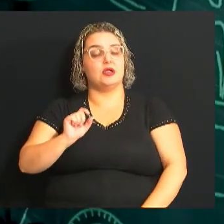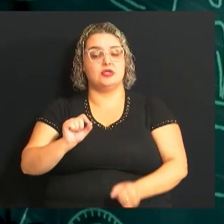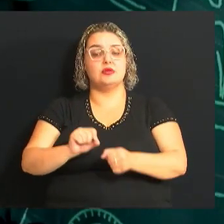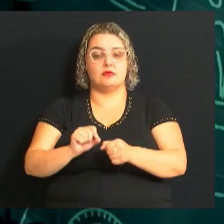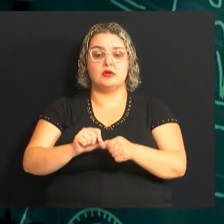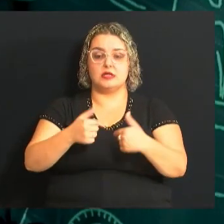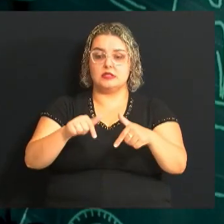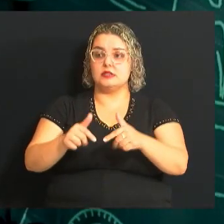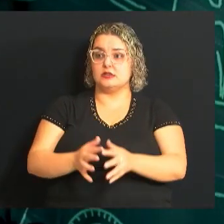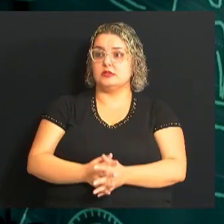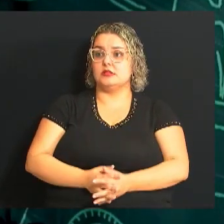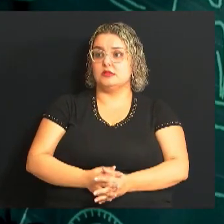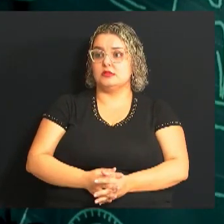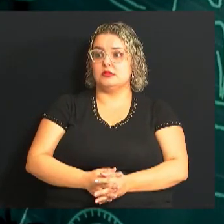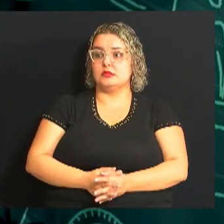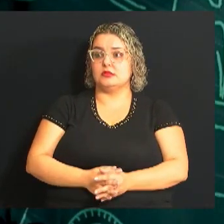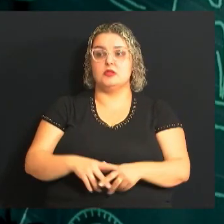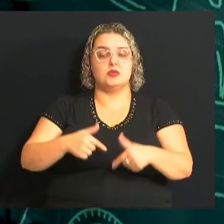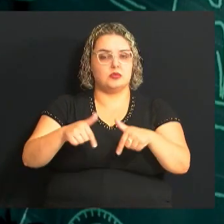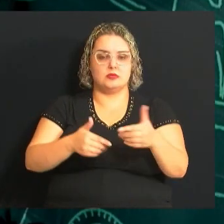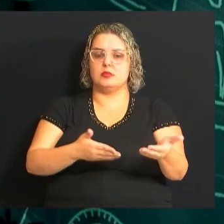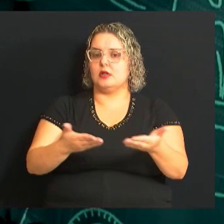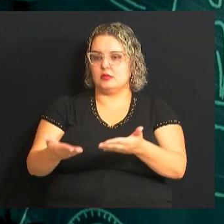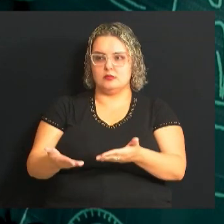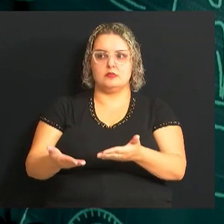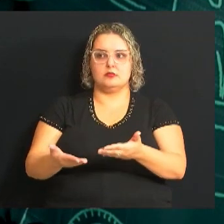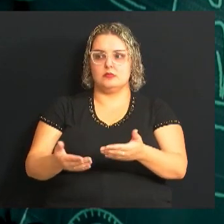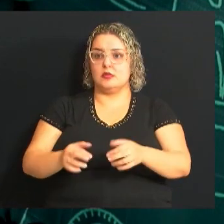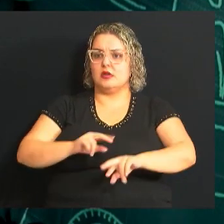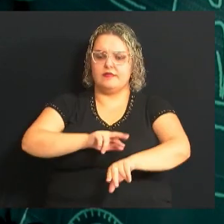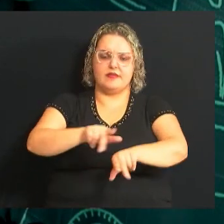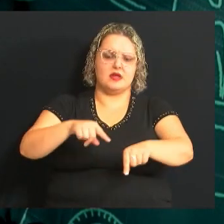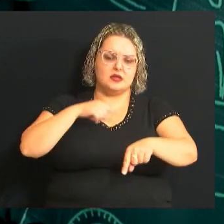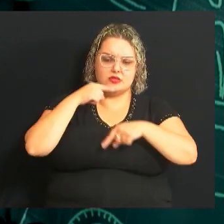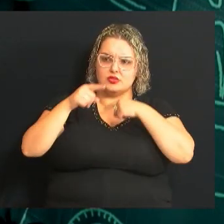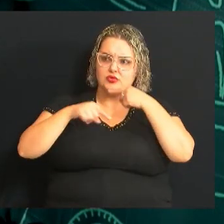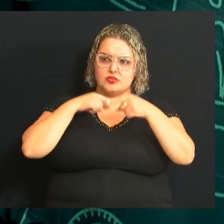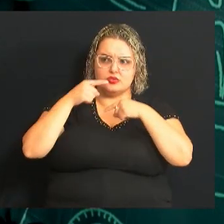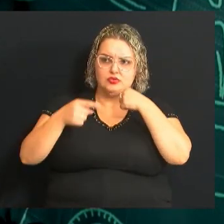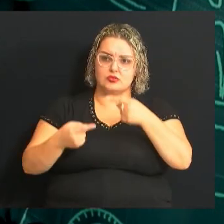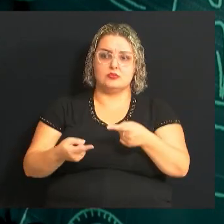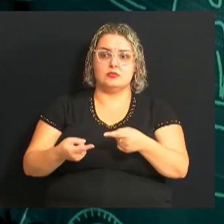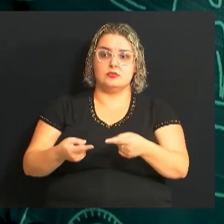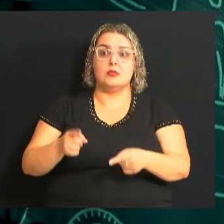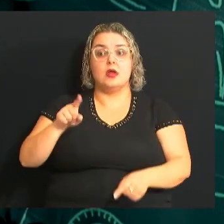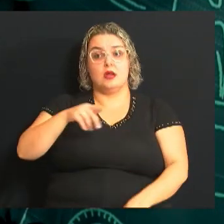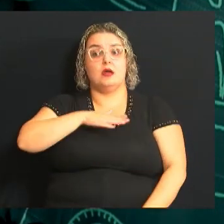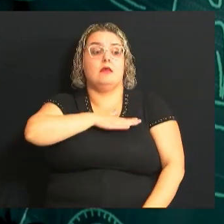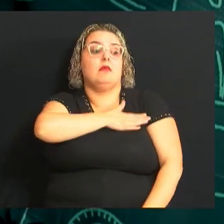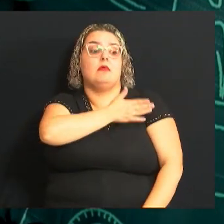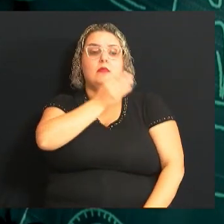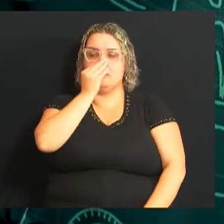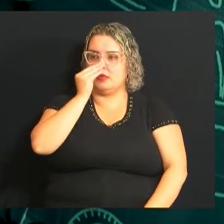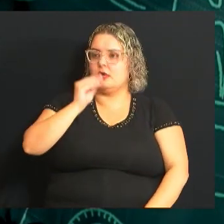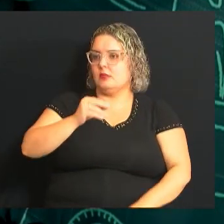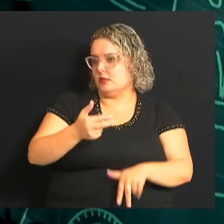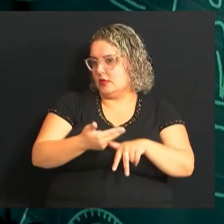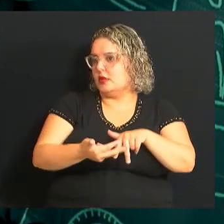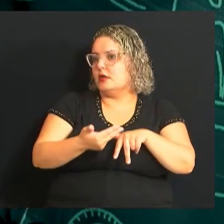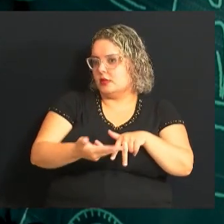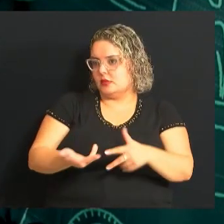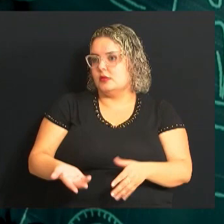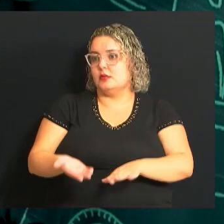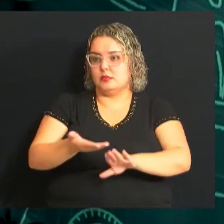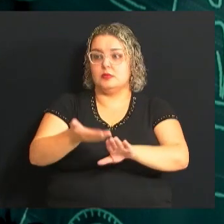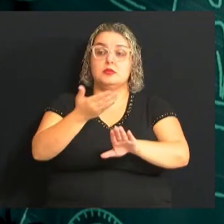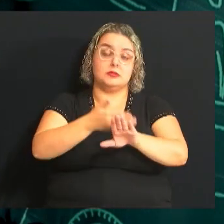foi um trabalho que ela apresentou e também gerou muitas dúvidas, é justamente o preconceito de gênero por trás de tudo isso.